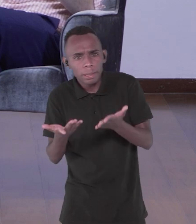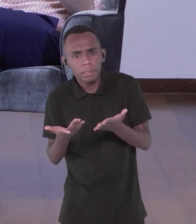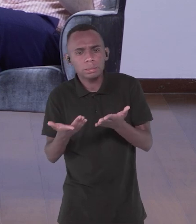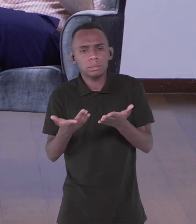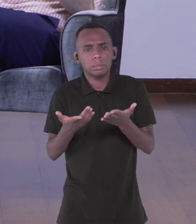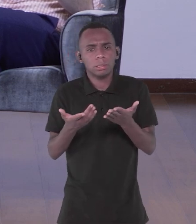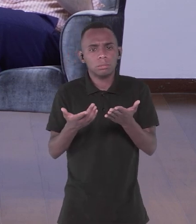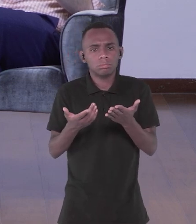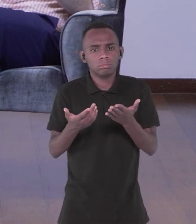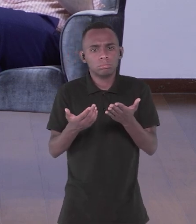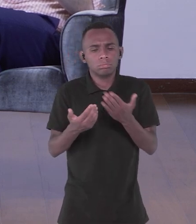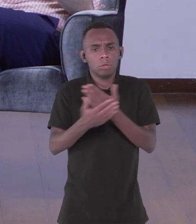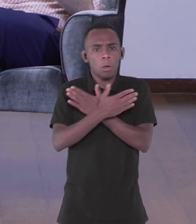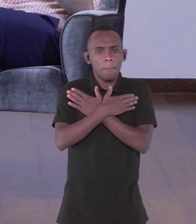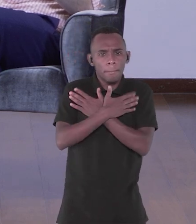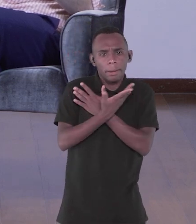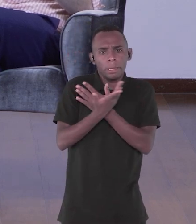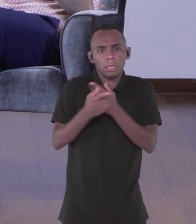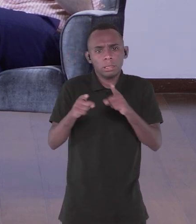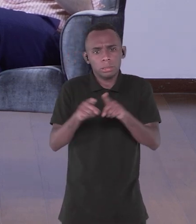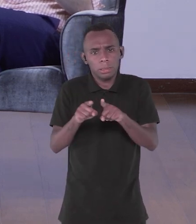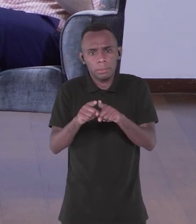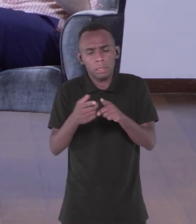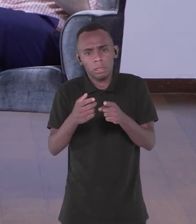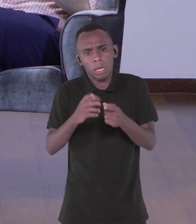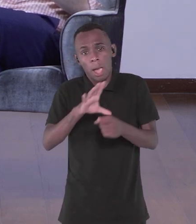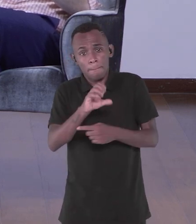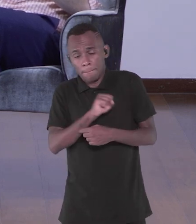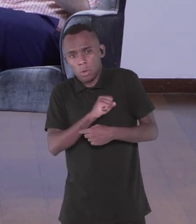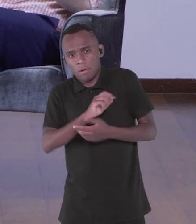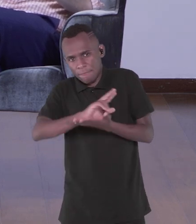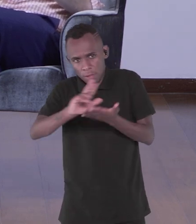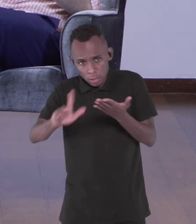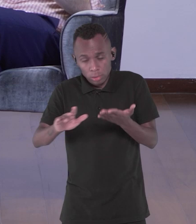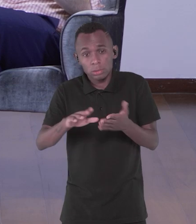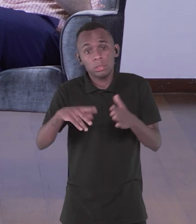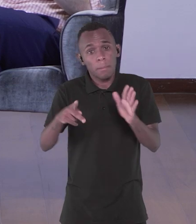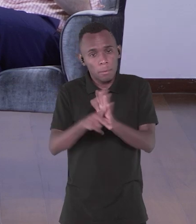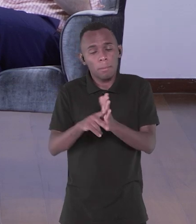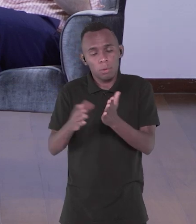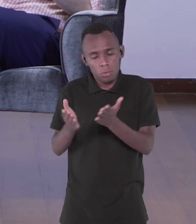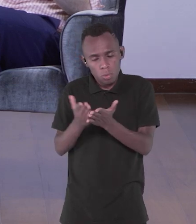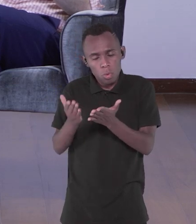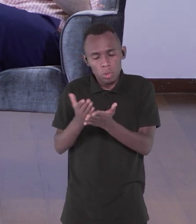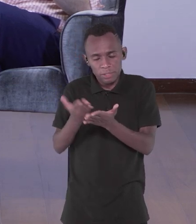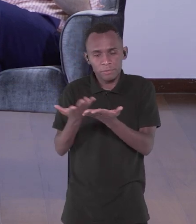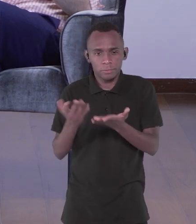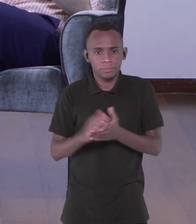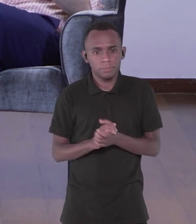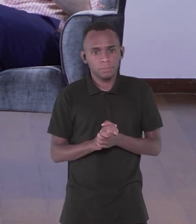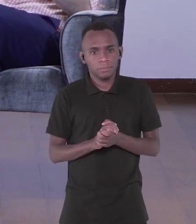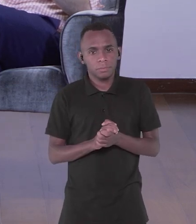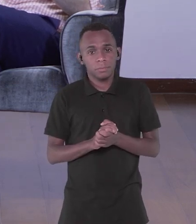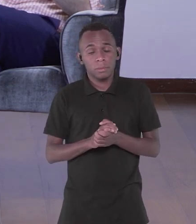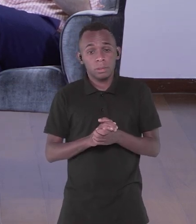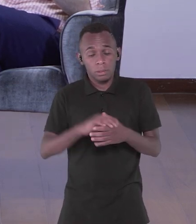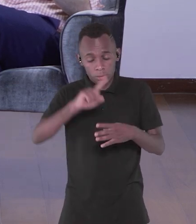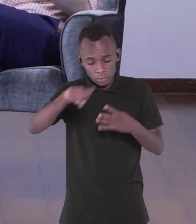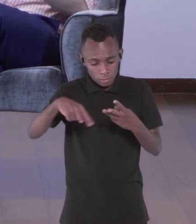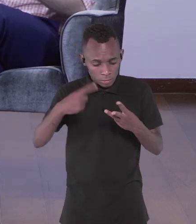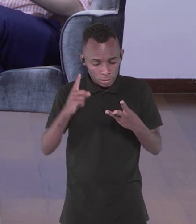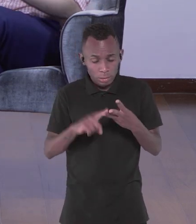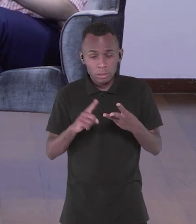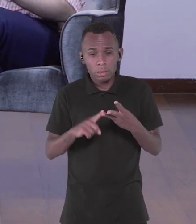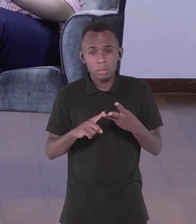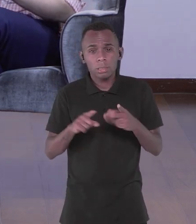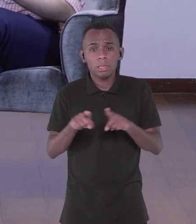desemprego. Então, esse aqui esse foi finalista do Jabuti. Política, propina e futebol.